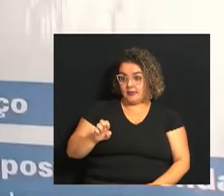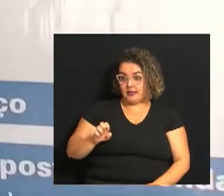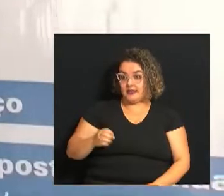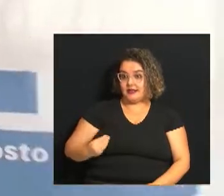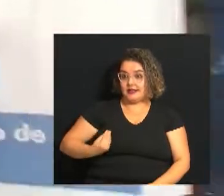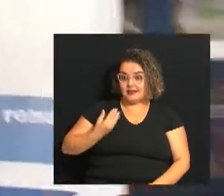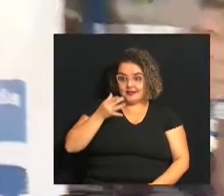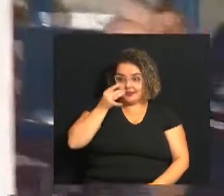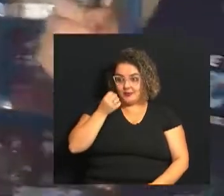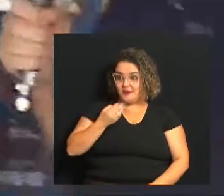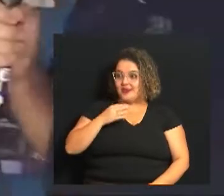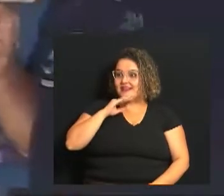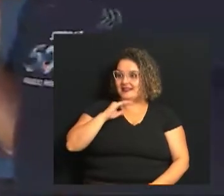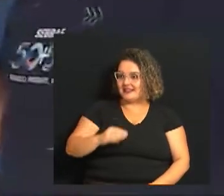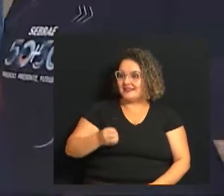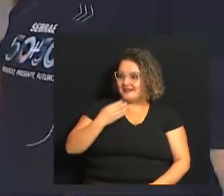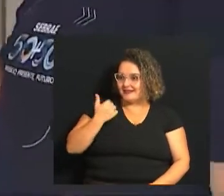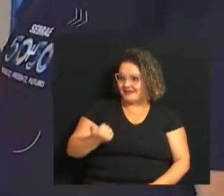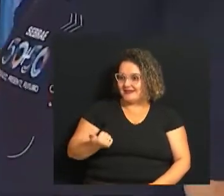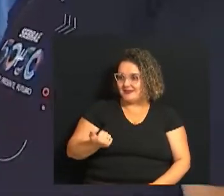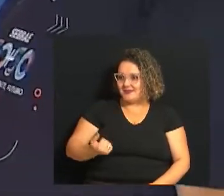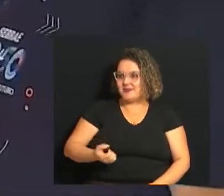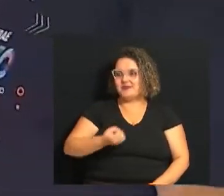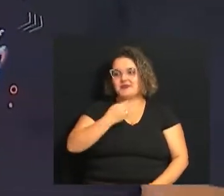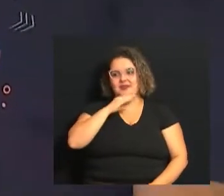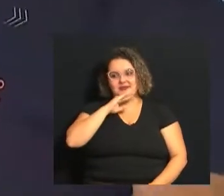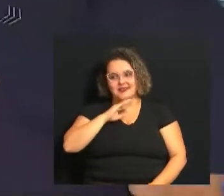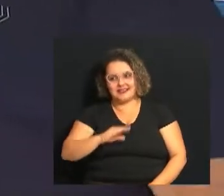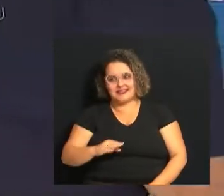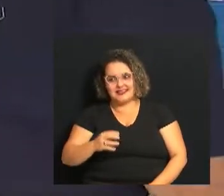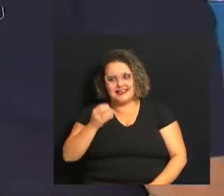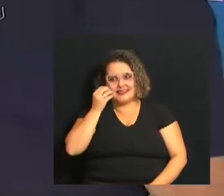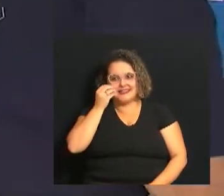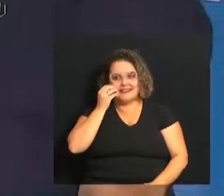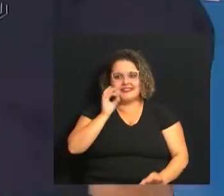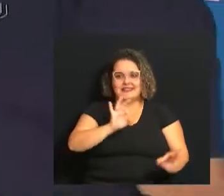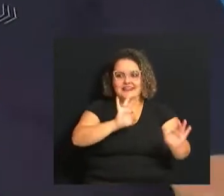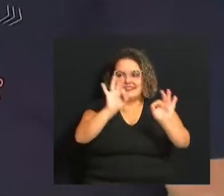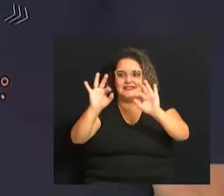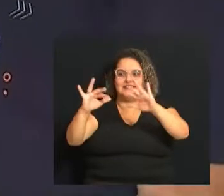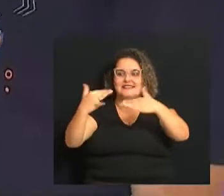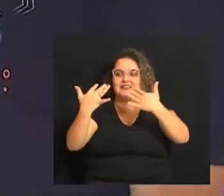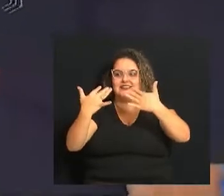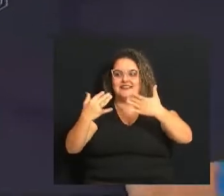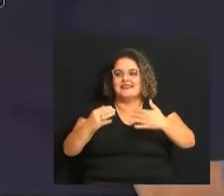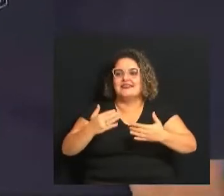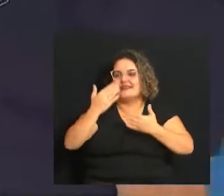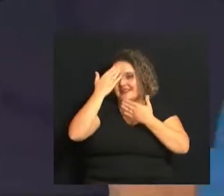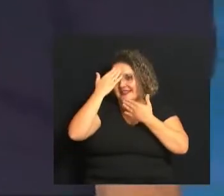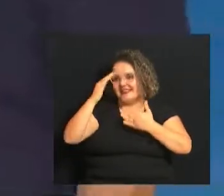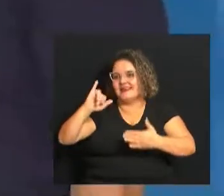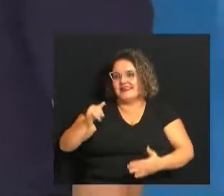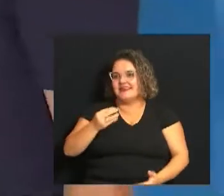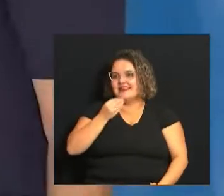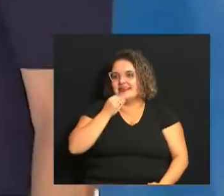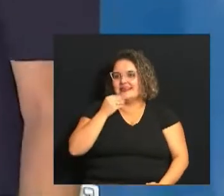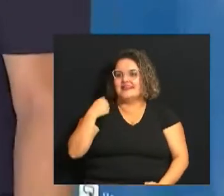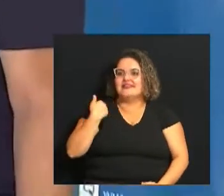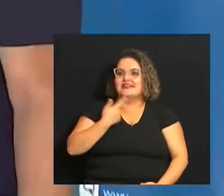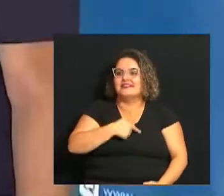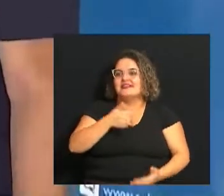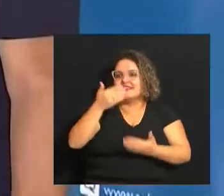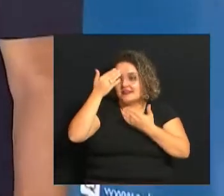Boa tarde. Boa tarde, André, boa tarde, telespectadores aí da TV Câmara. Obrigado pela oportunidade. Opa, a gente que agradece.